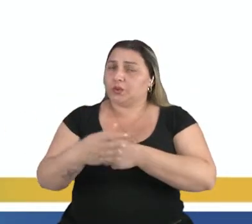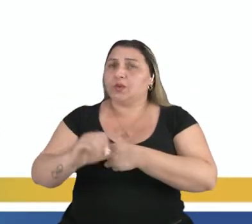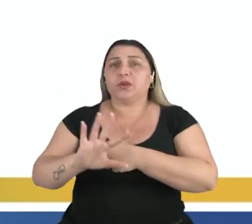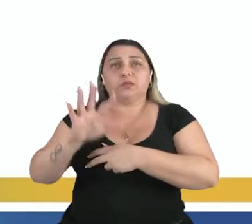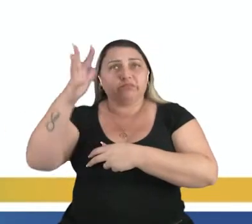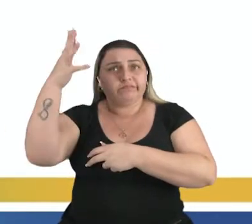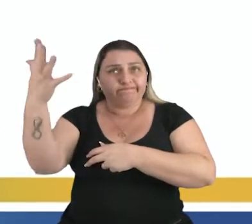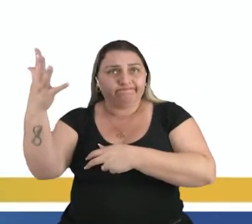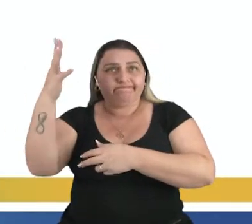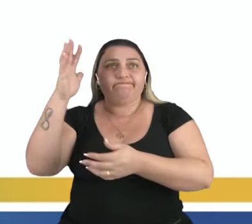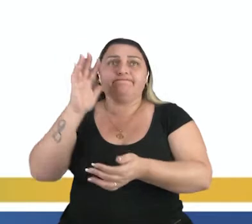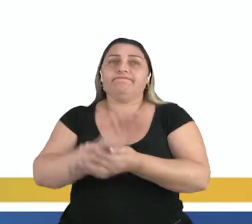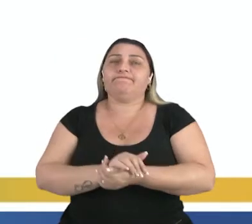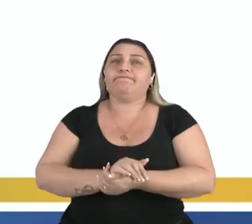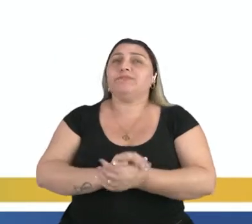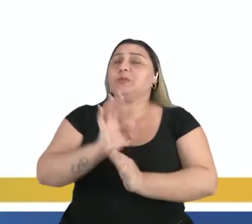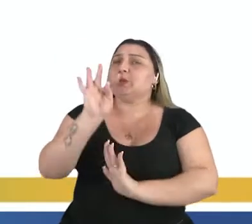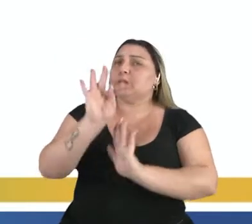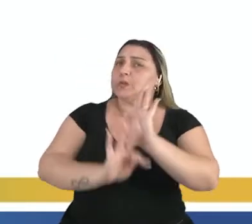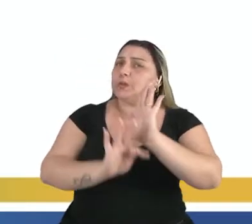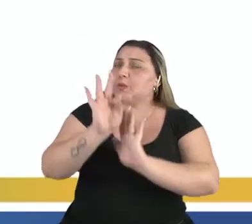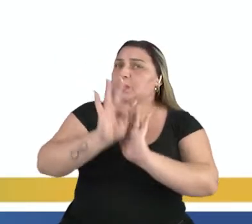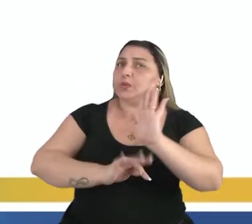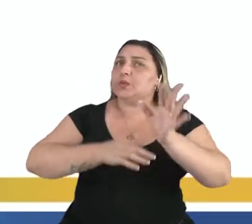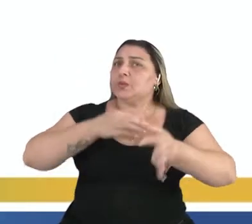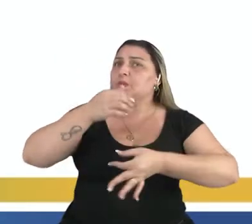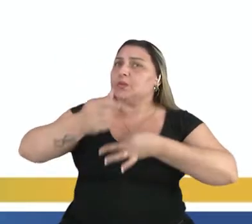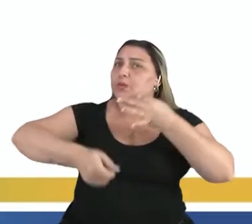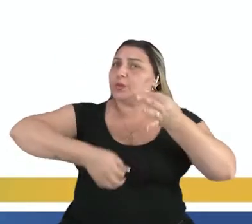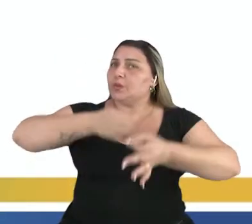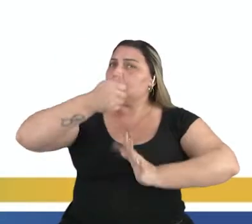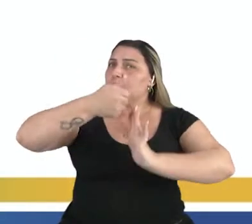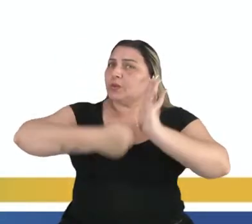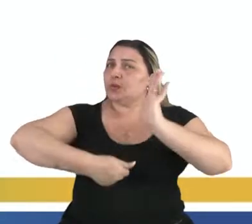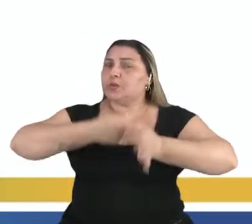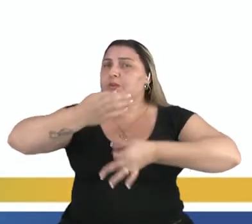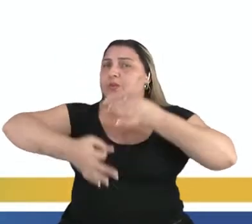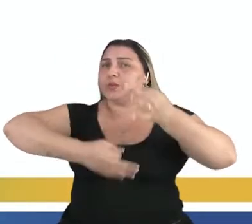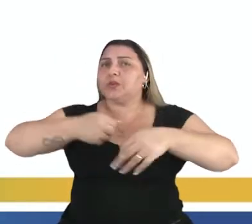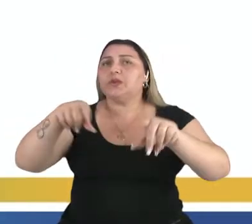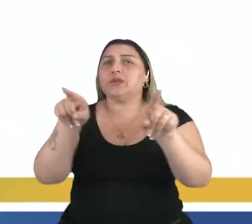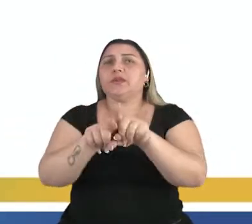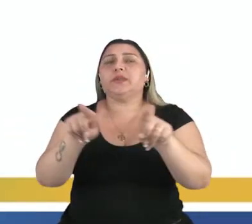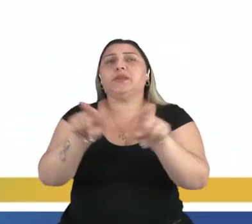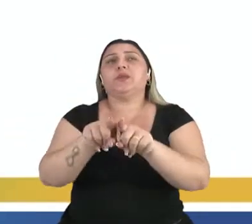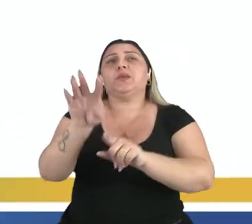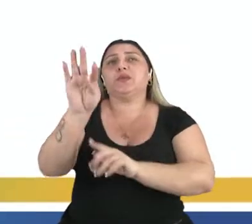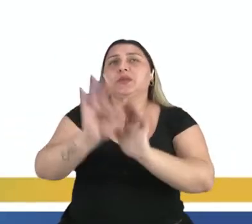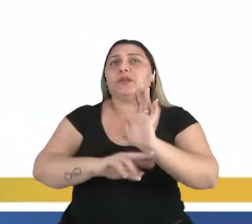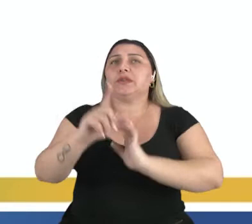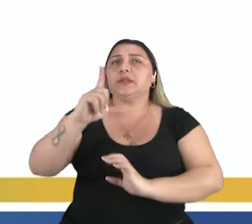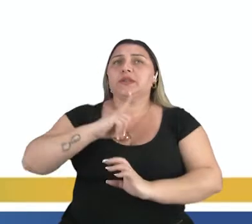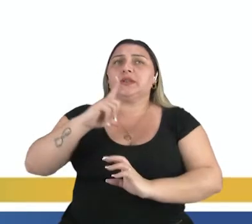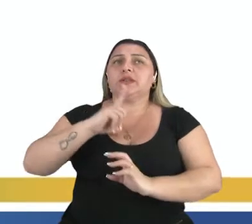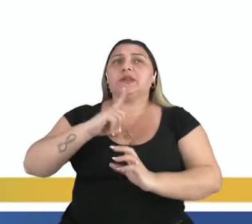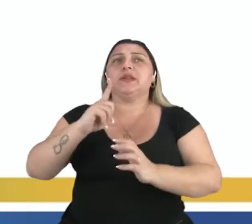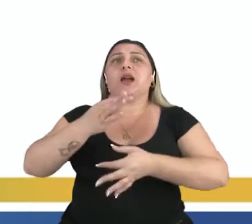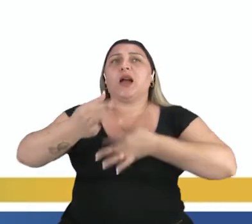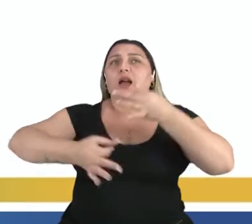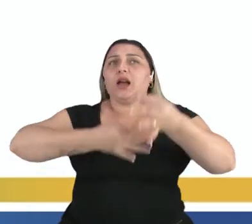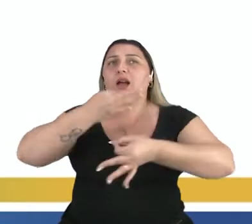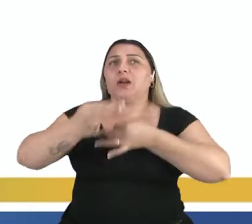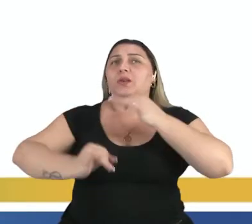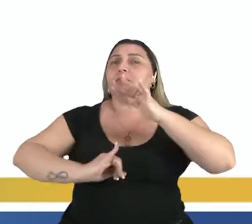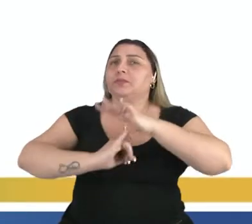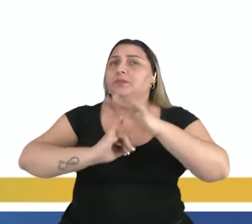está ocorrendo na sociedade. É um tipo de texto dissertativo, porém no decorrer do texto existem